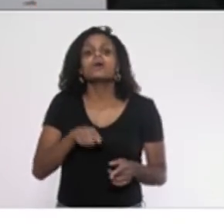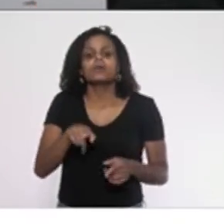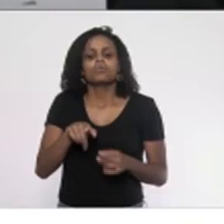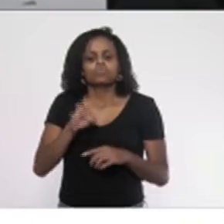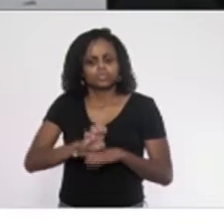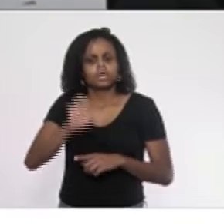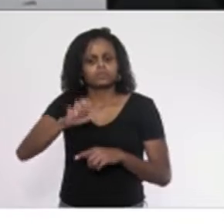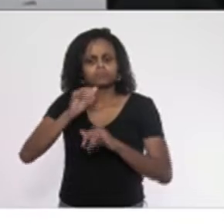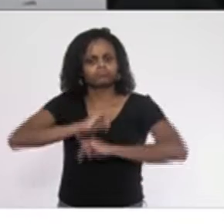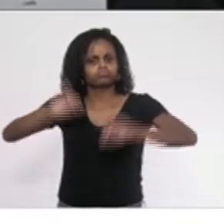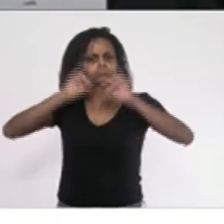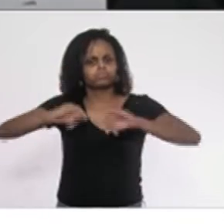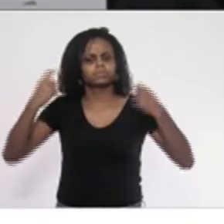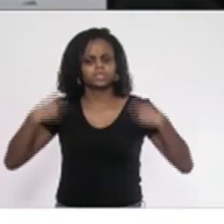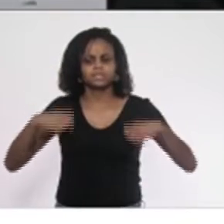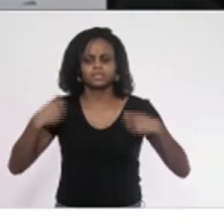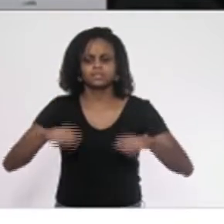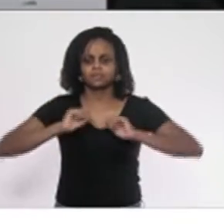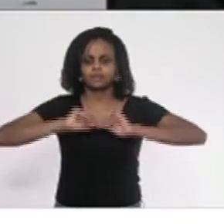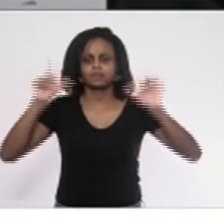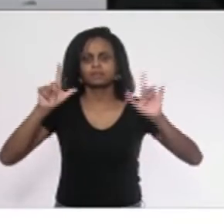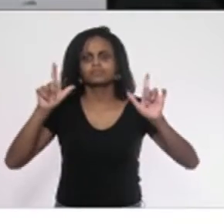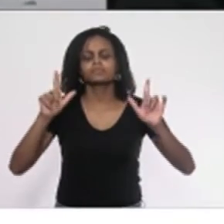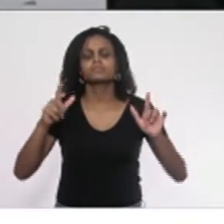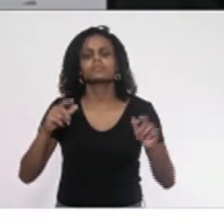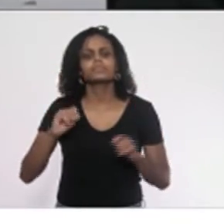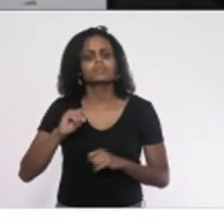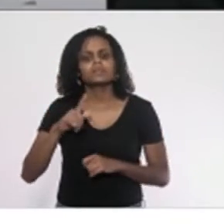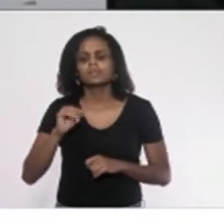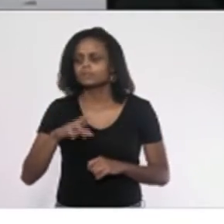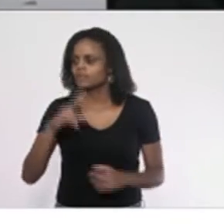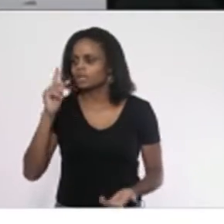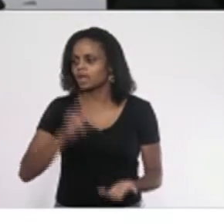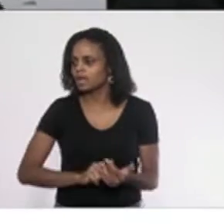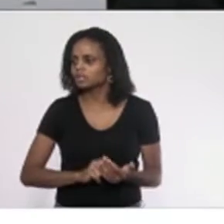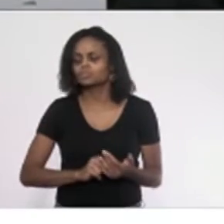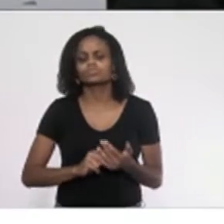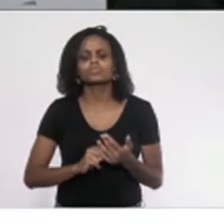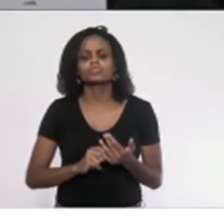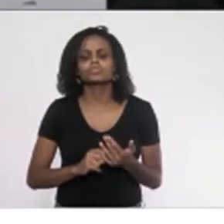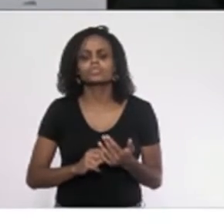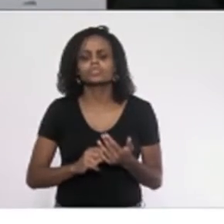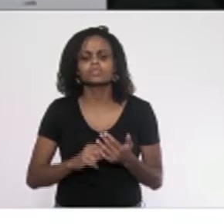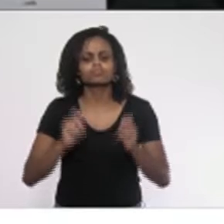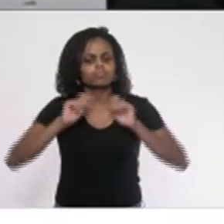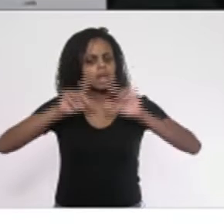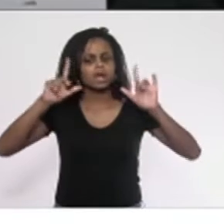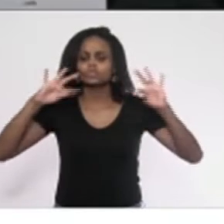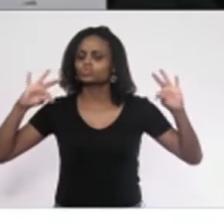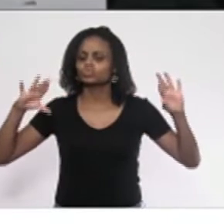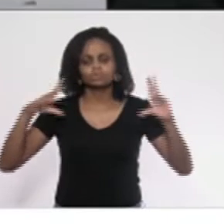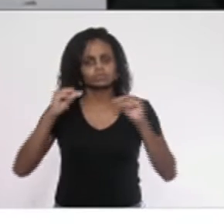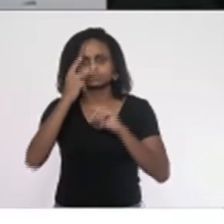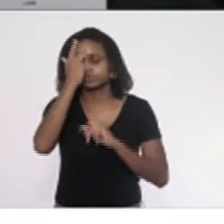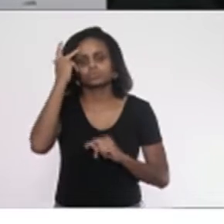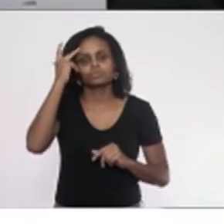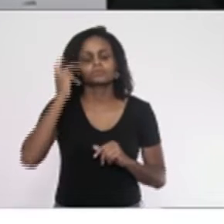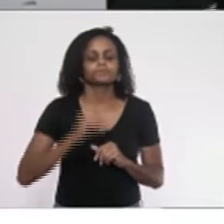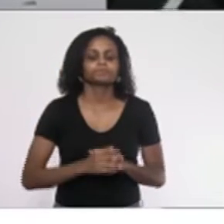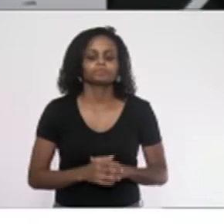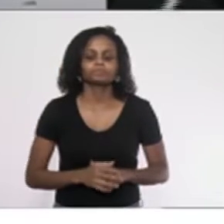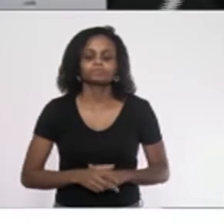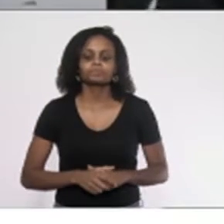público, tornar isto daí realmente transparente para todos e para todas. Né?